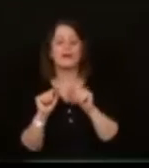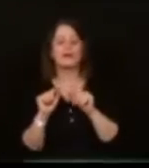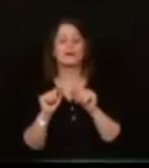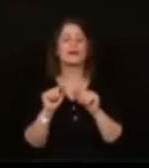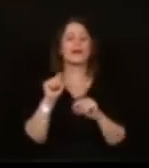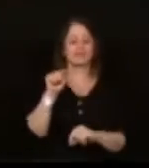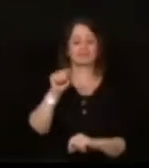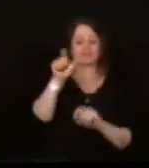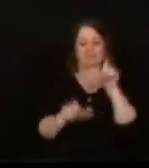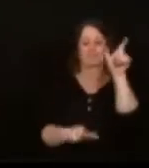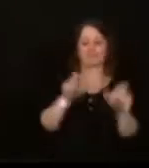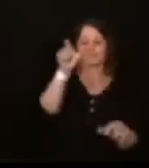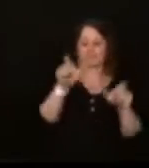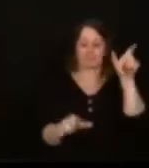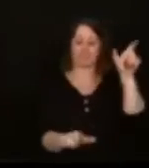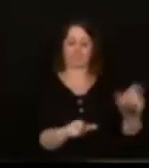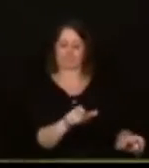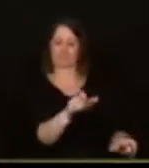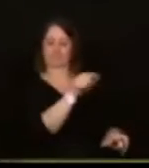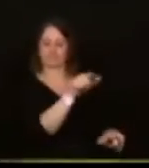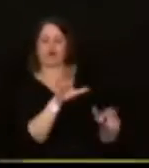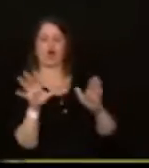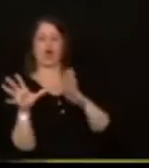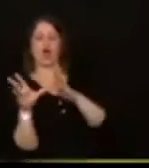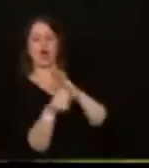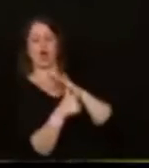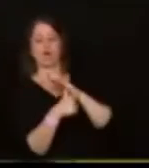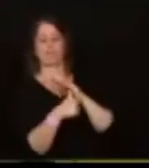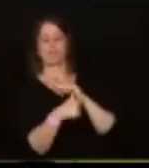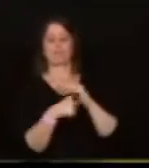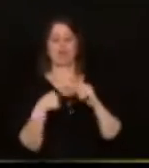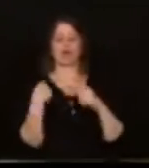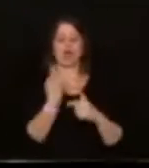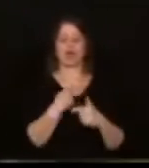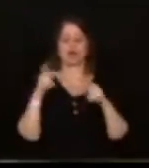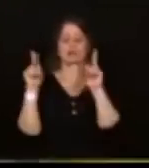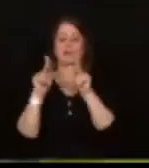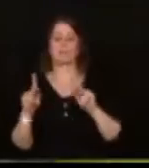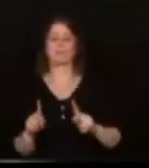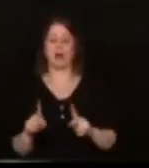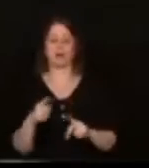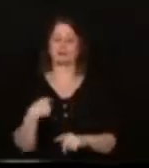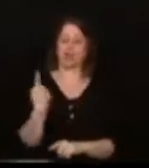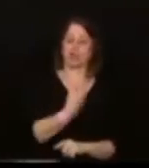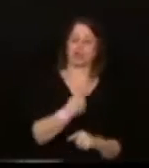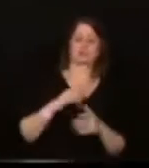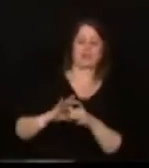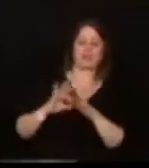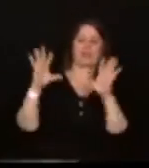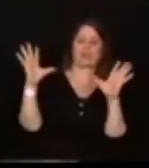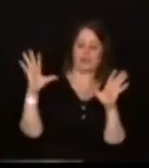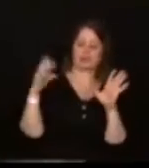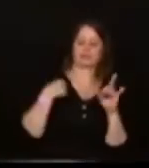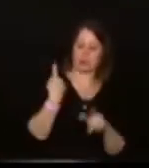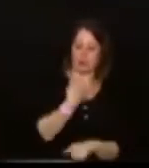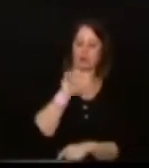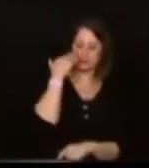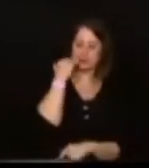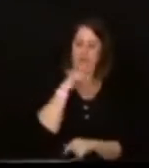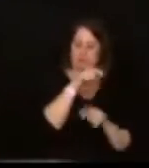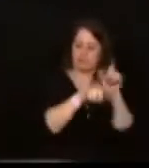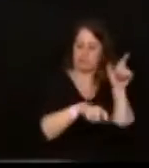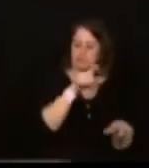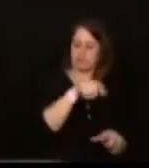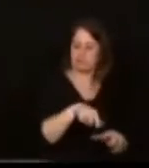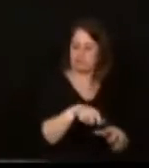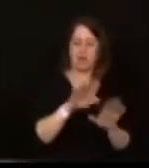são aqueles que querem roubar a nossa tranquilidade e a nossa liberdade. Nós somos